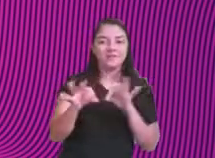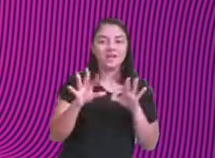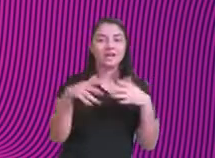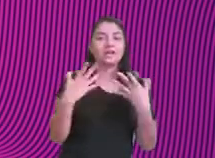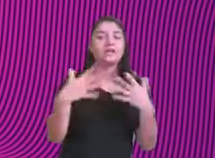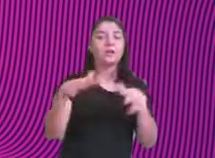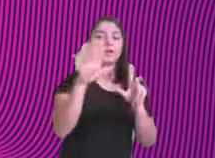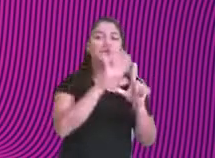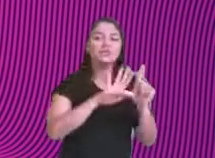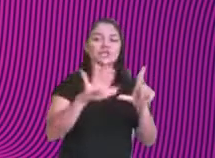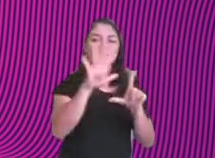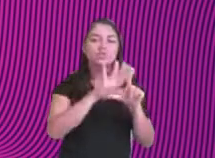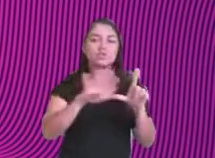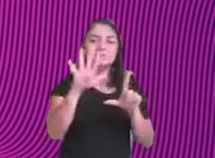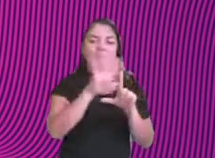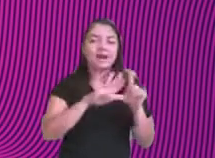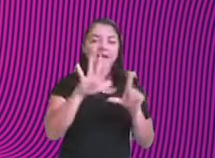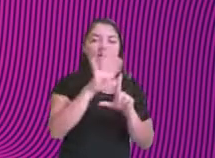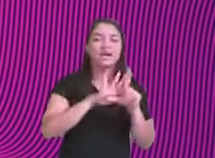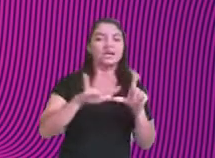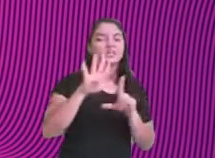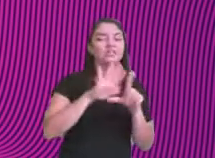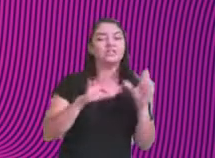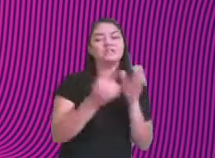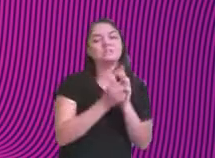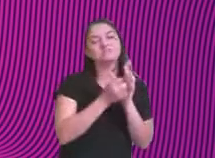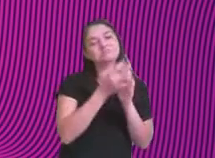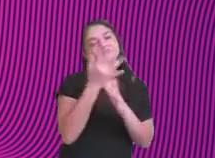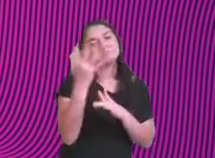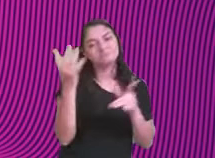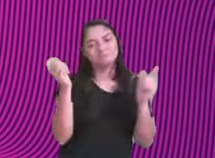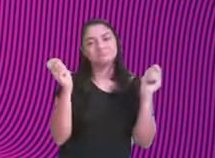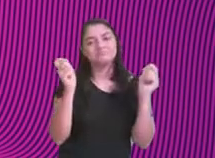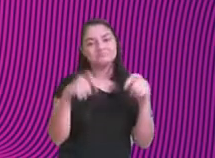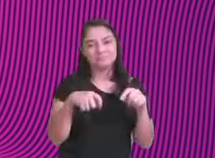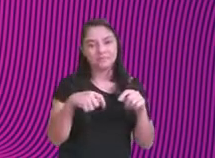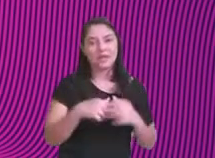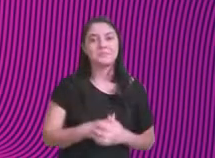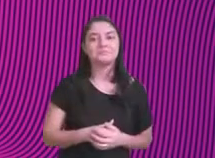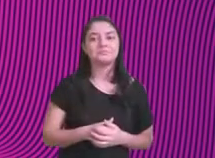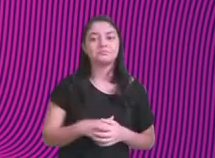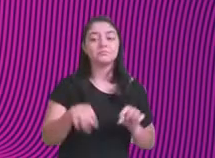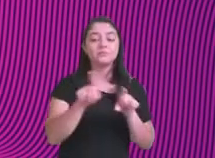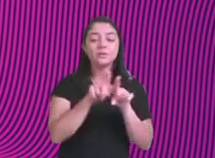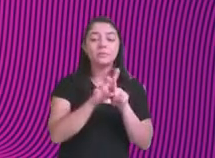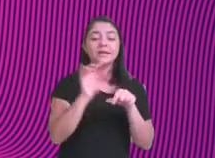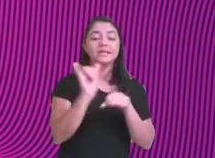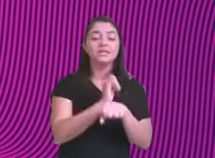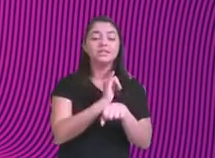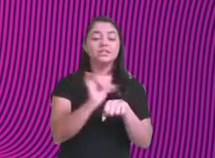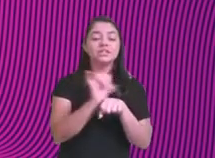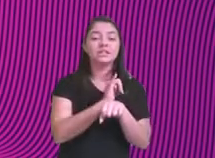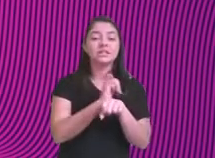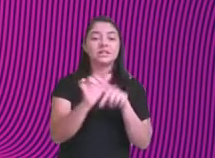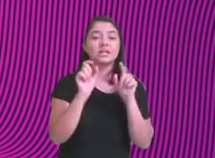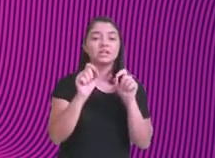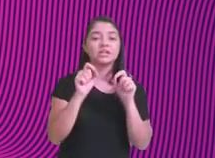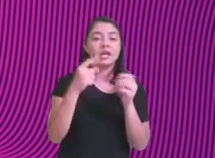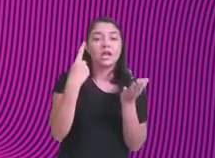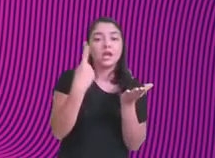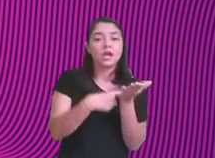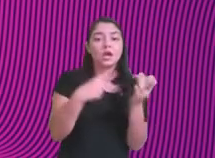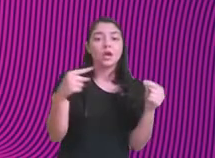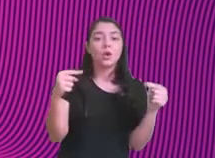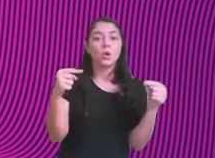imagem, no grupo multidisciplinar, uma avaliação de uma estratégia, às vezes combinar até uma técnica robótica com